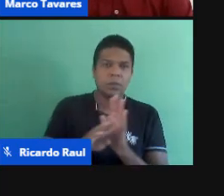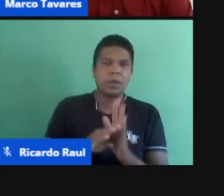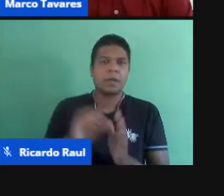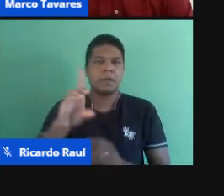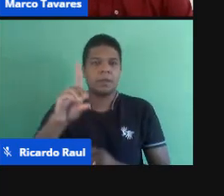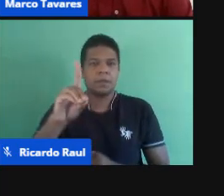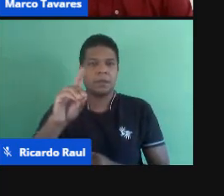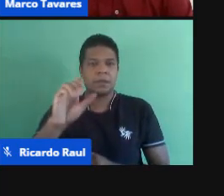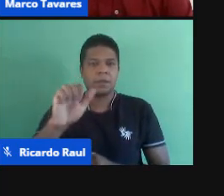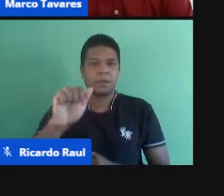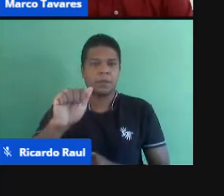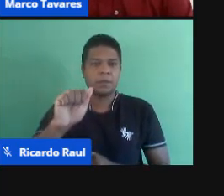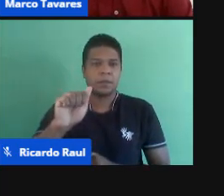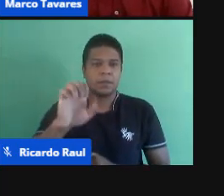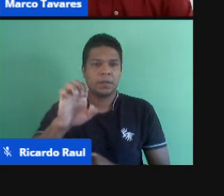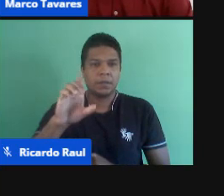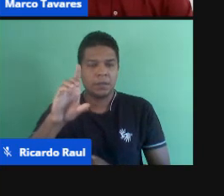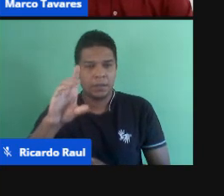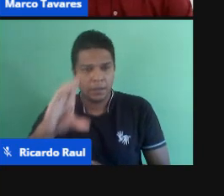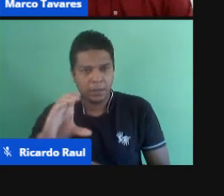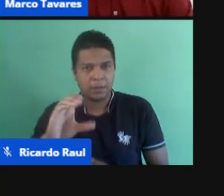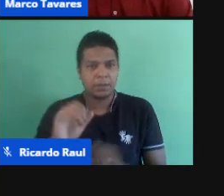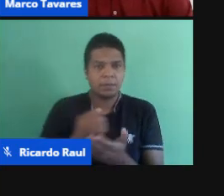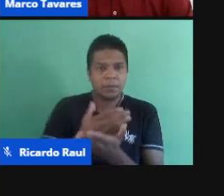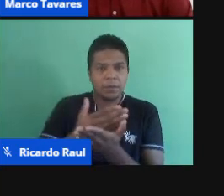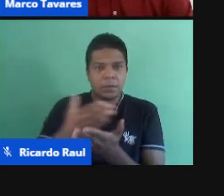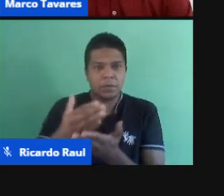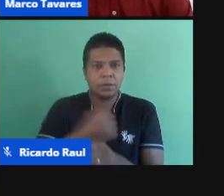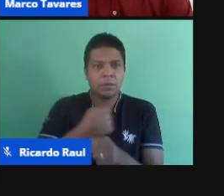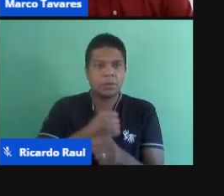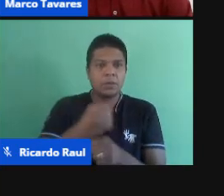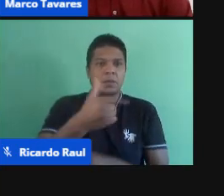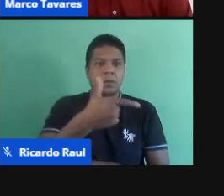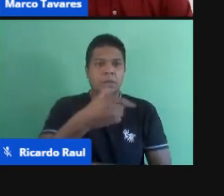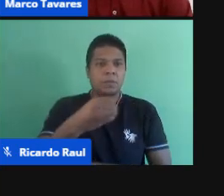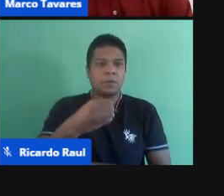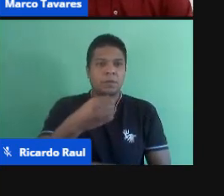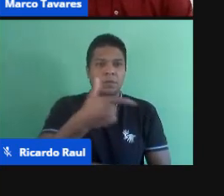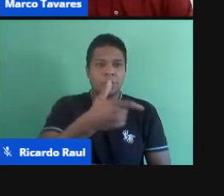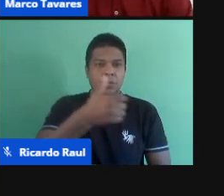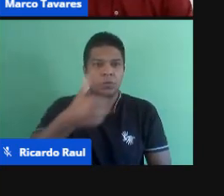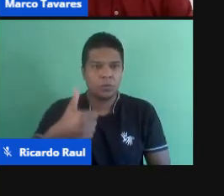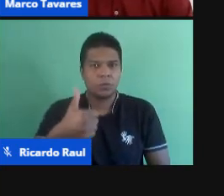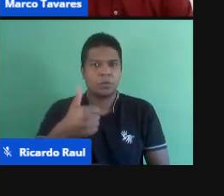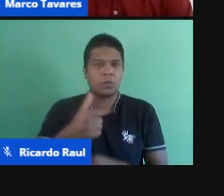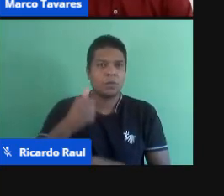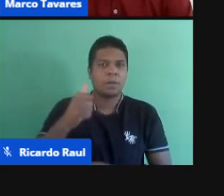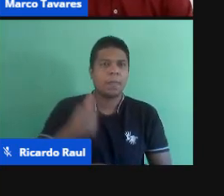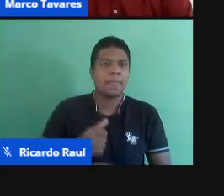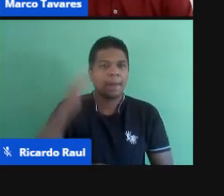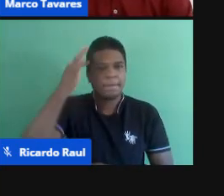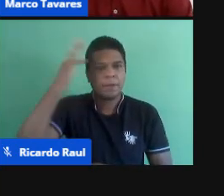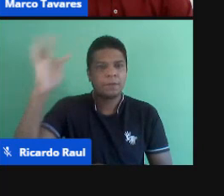a partir de 2021, uma nova discussão sobre a filosofia desses GIRES,